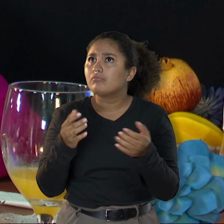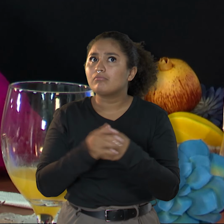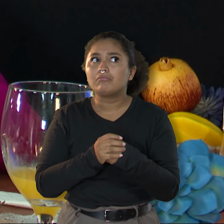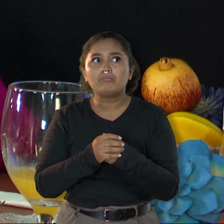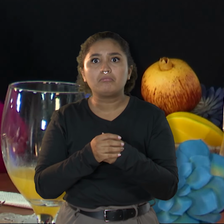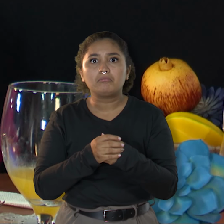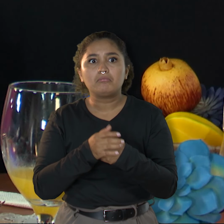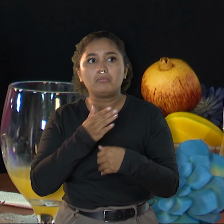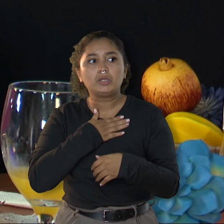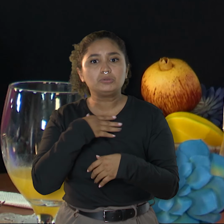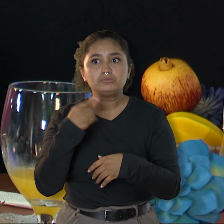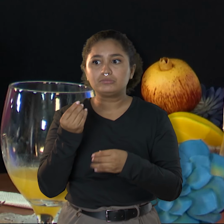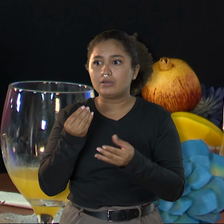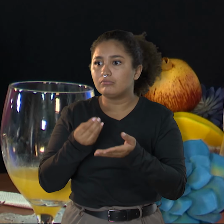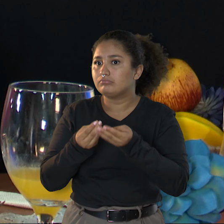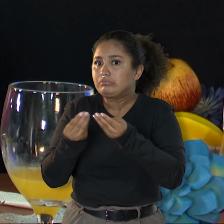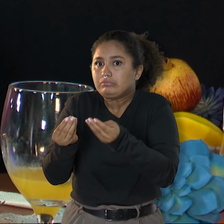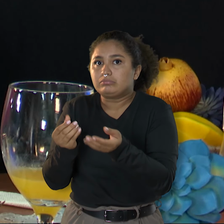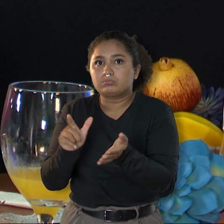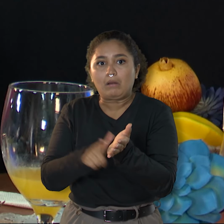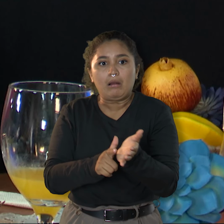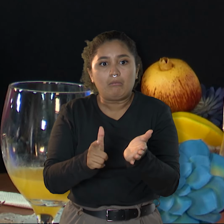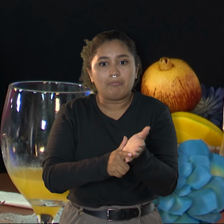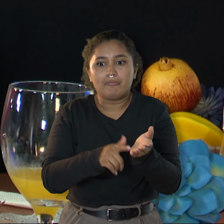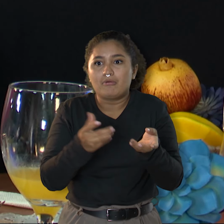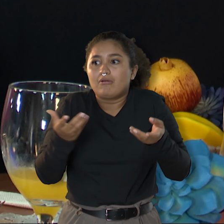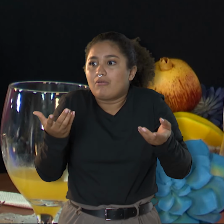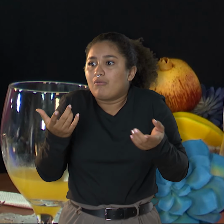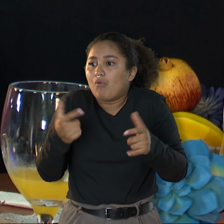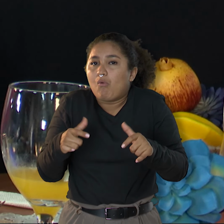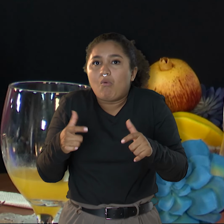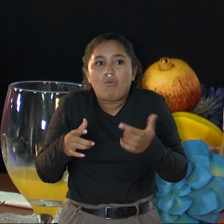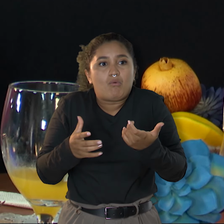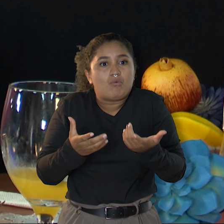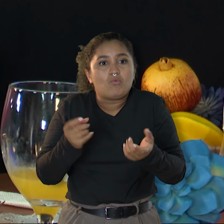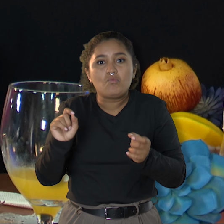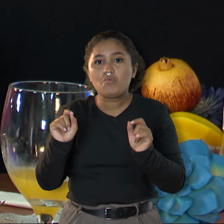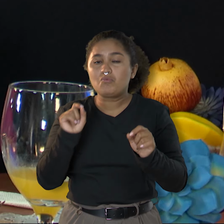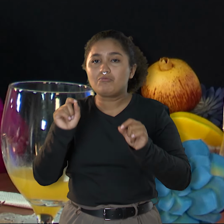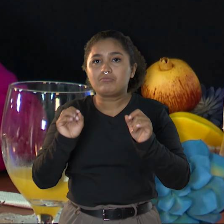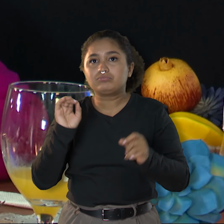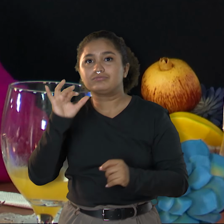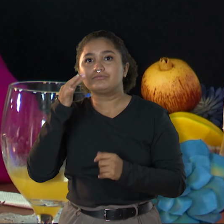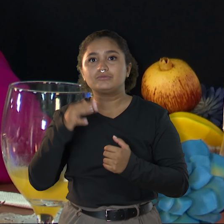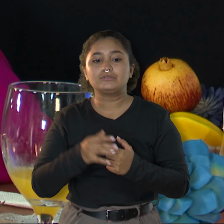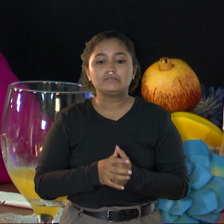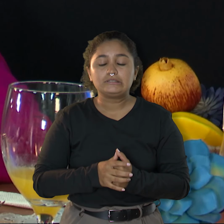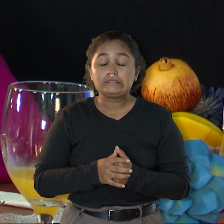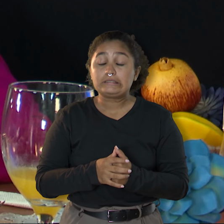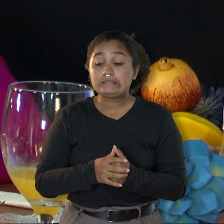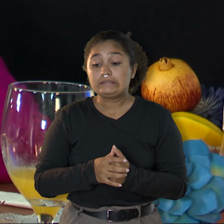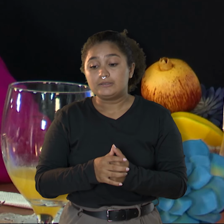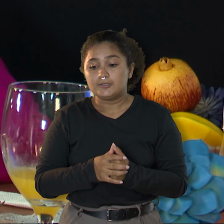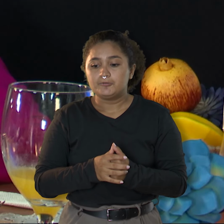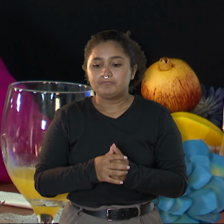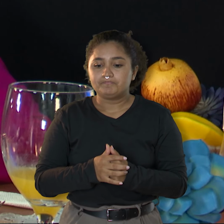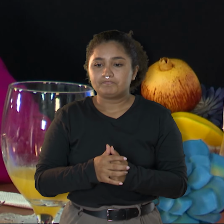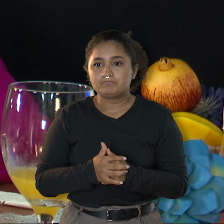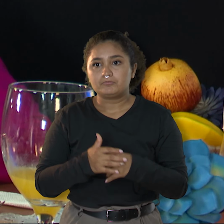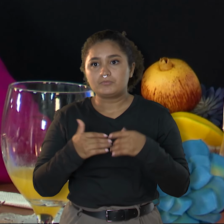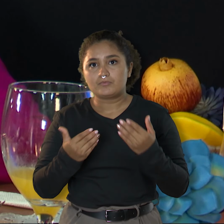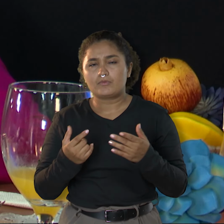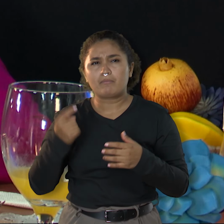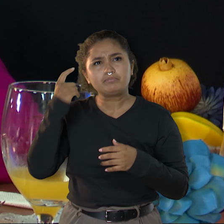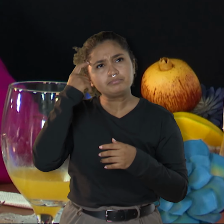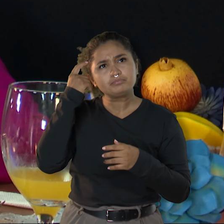quem foi que mandou esses dados? O que aconteceu? E a gente